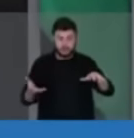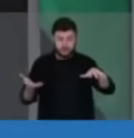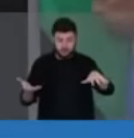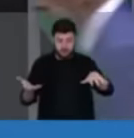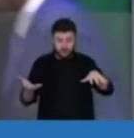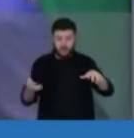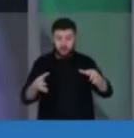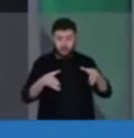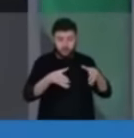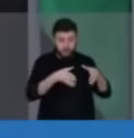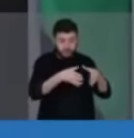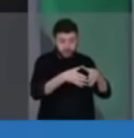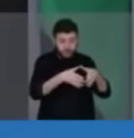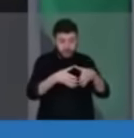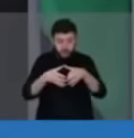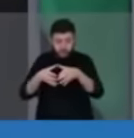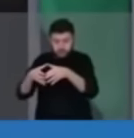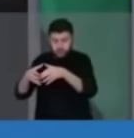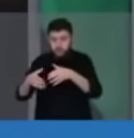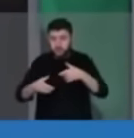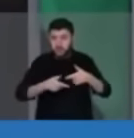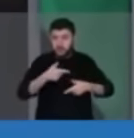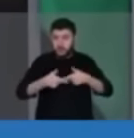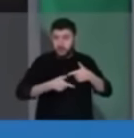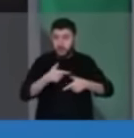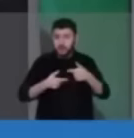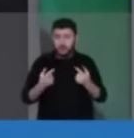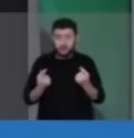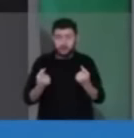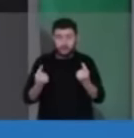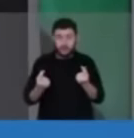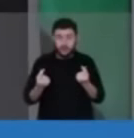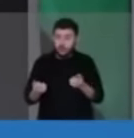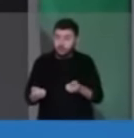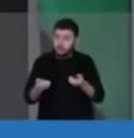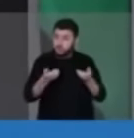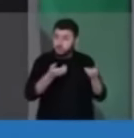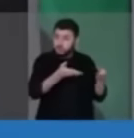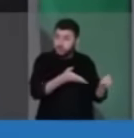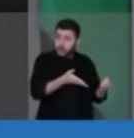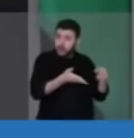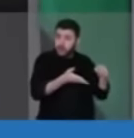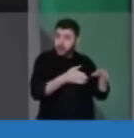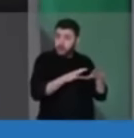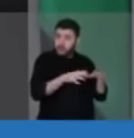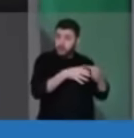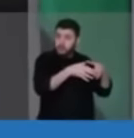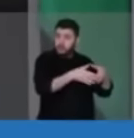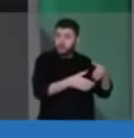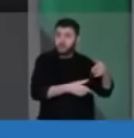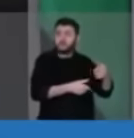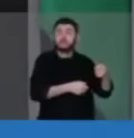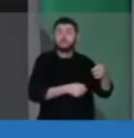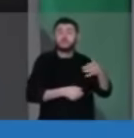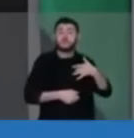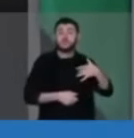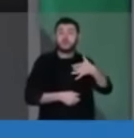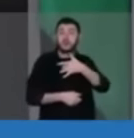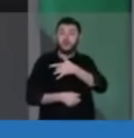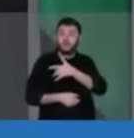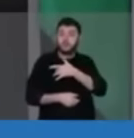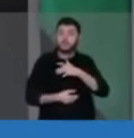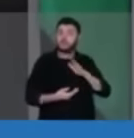para a comissão de saúde da câmara indo para a comissão de saúde do Senado por quê Porque essa é uma